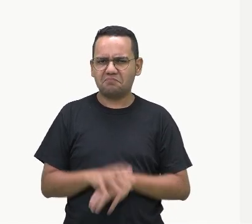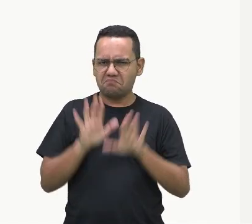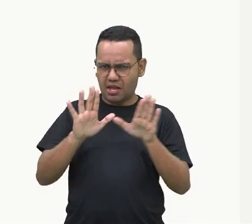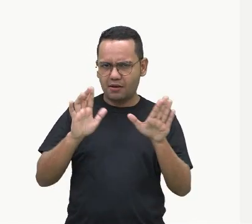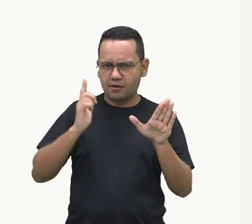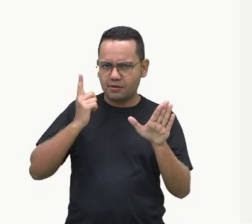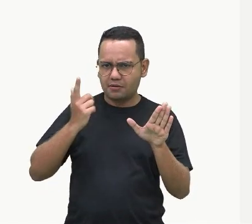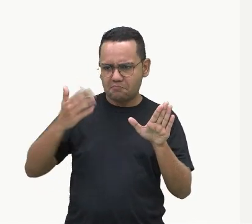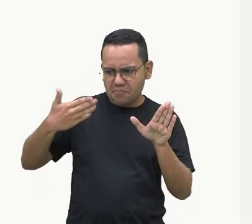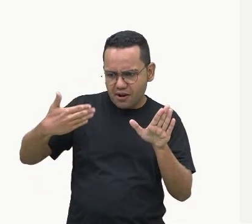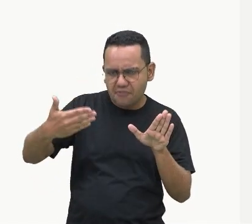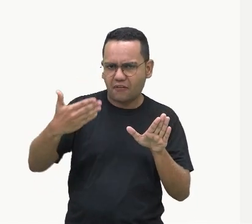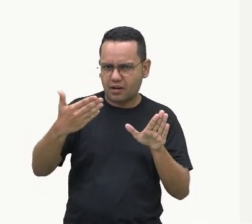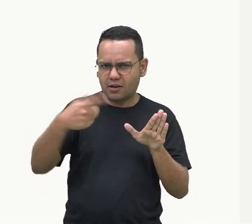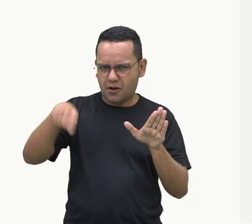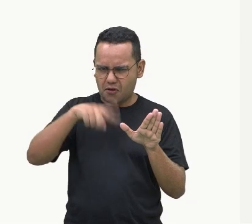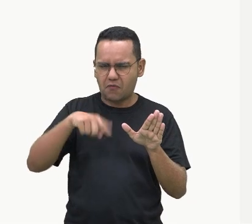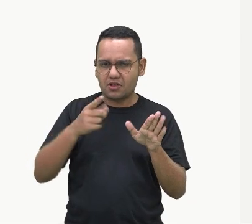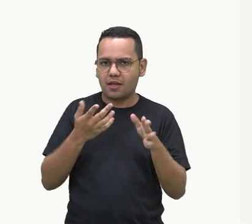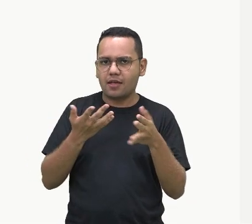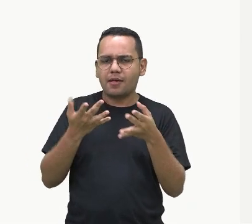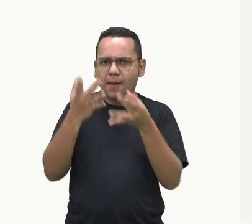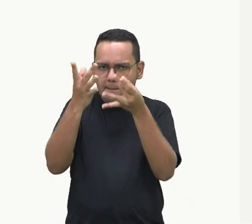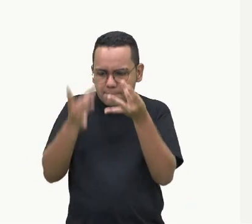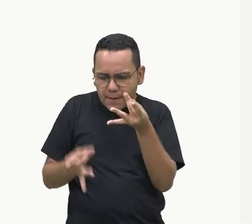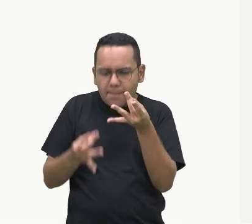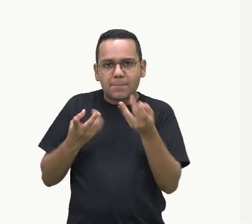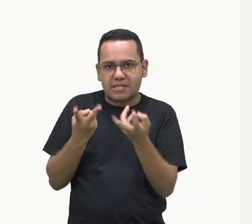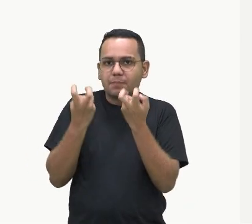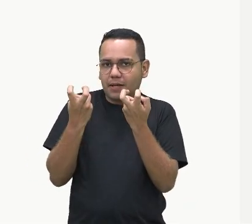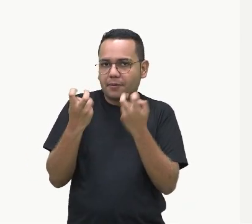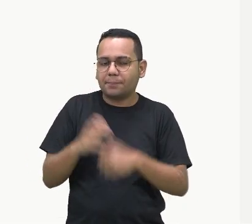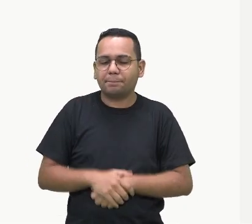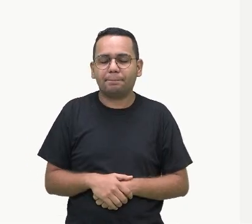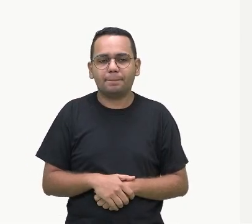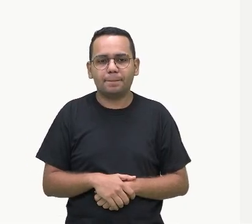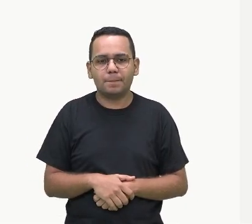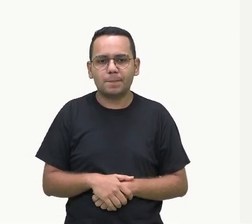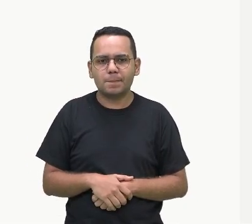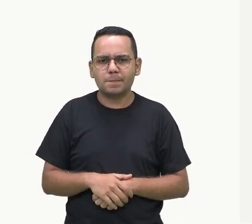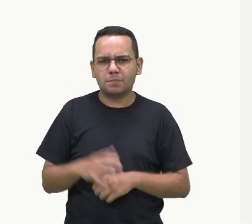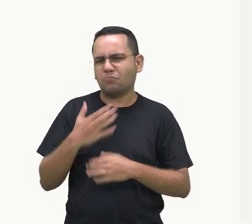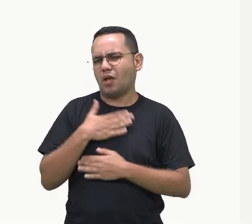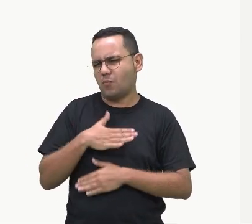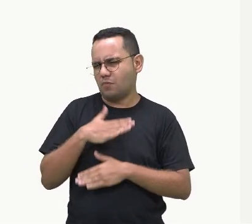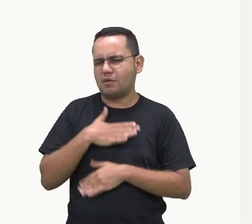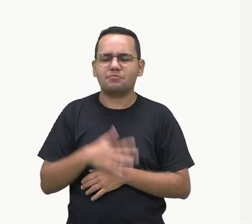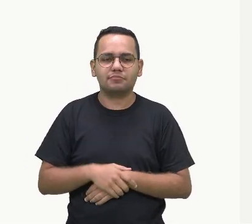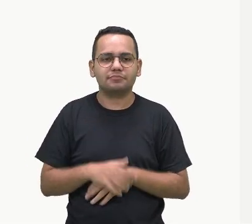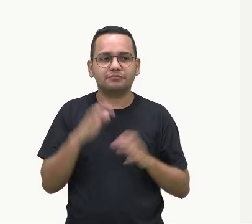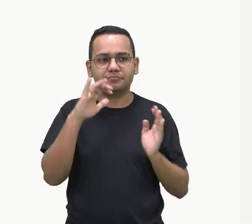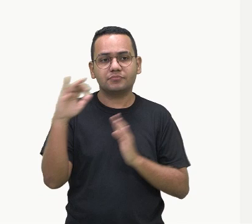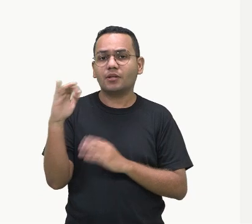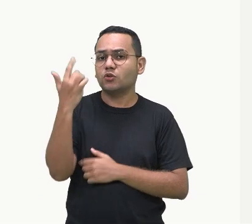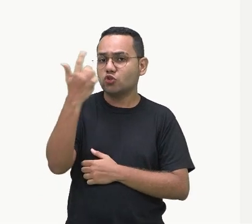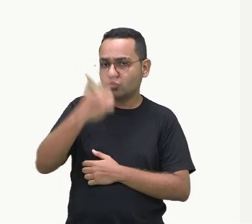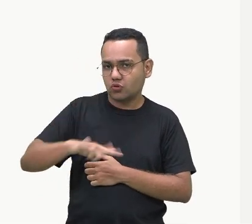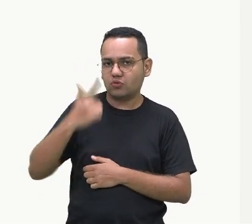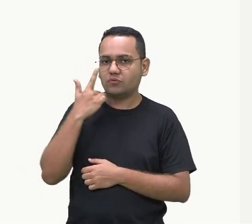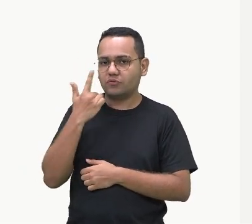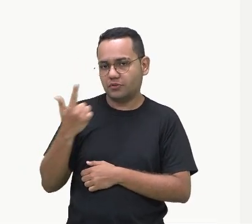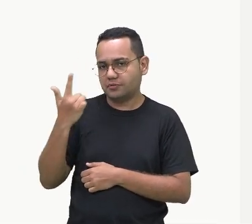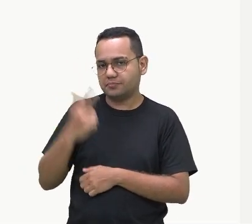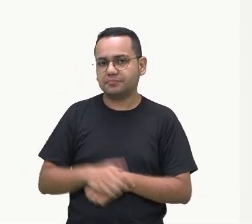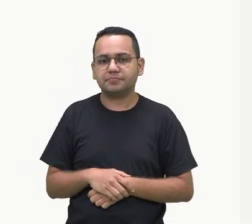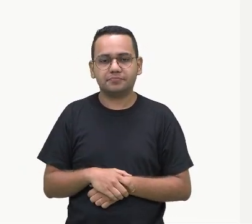se resolve isso aqui detalhadamente, tá bom? Sem muita pressa. Vamos aqui visualizar novamente. Vamos